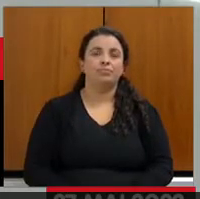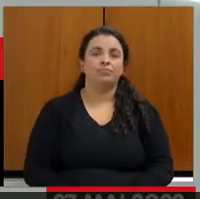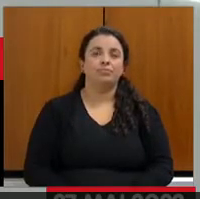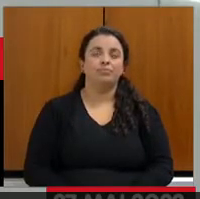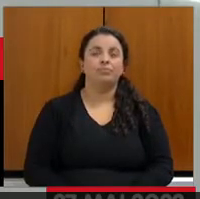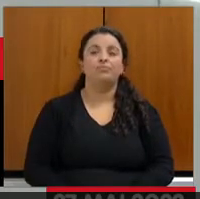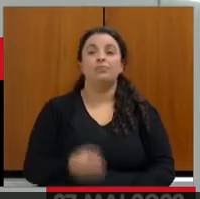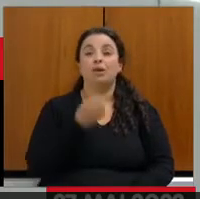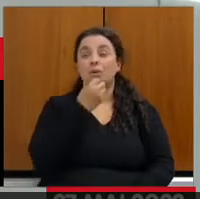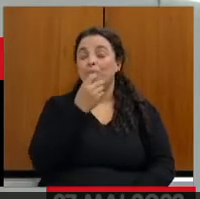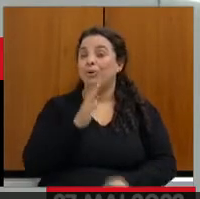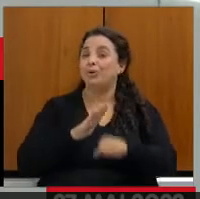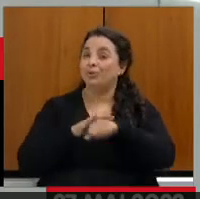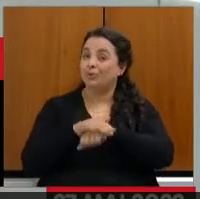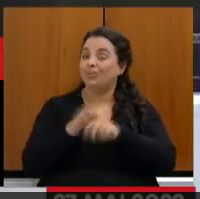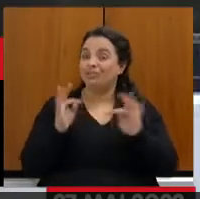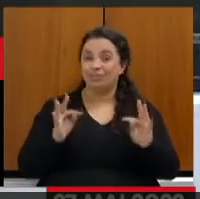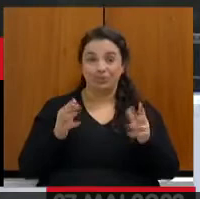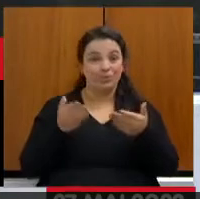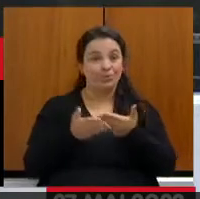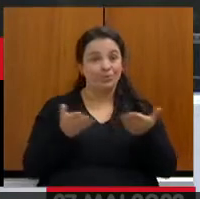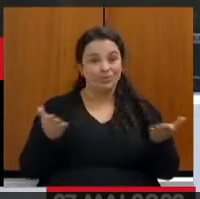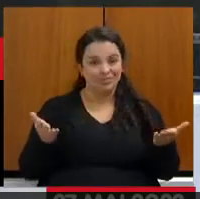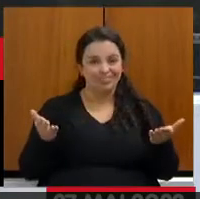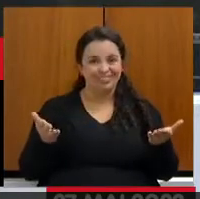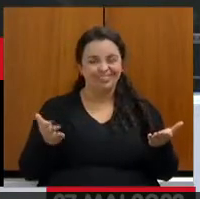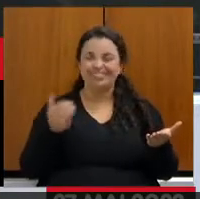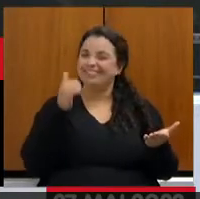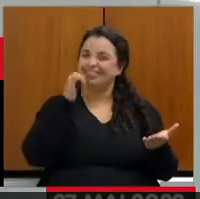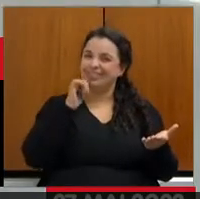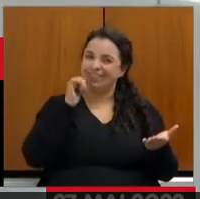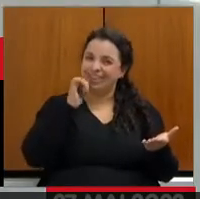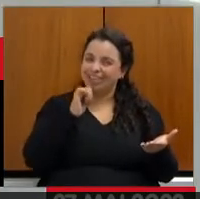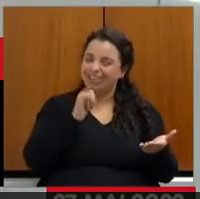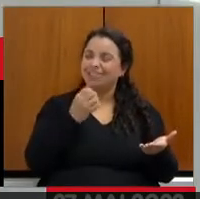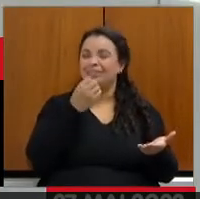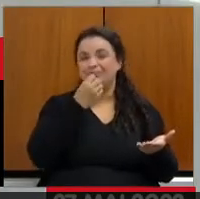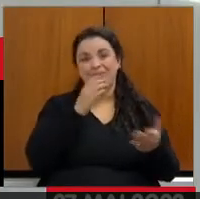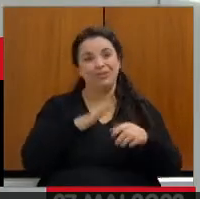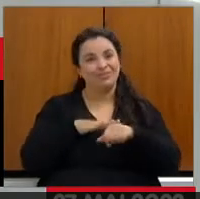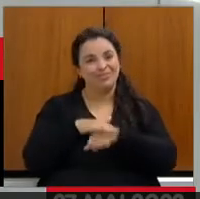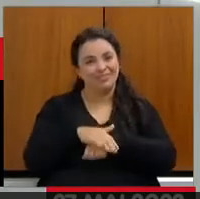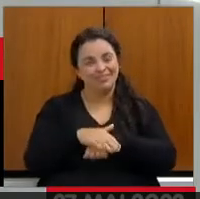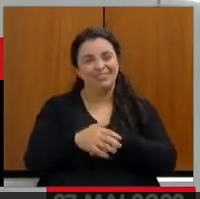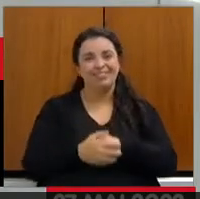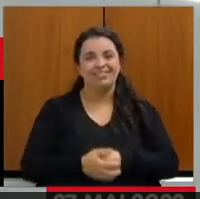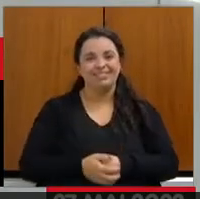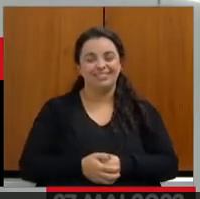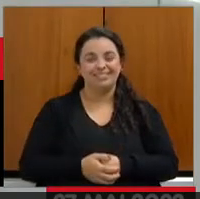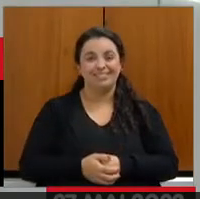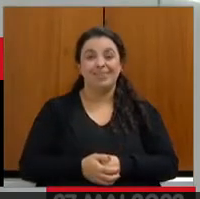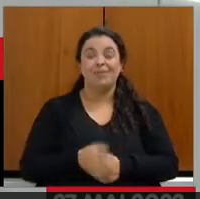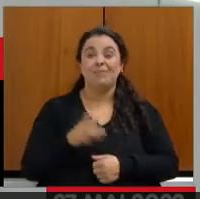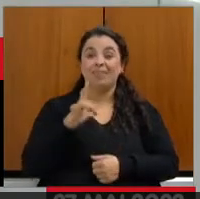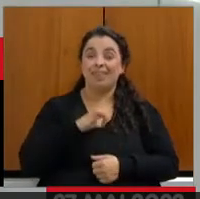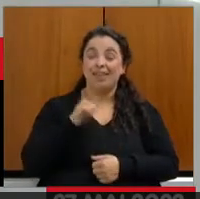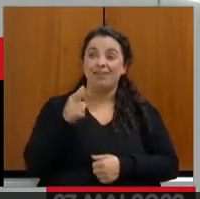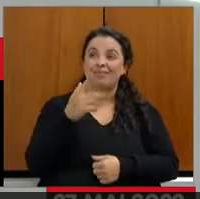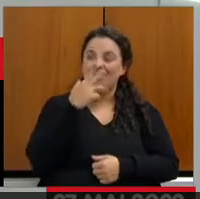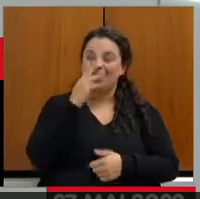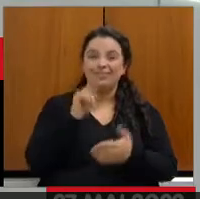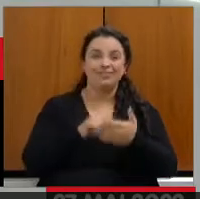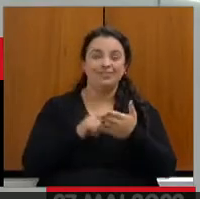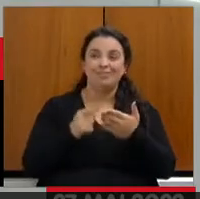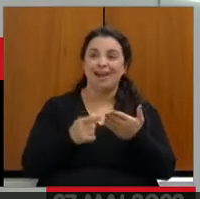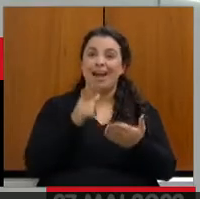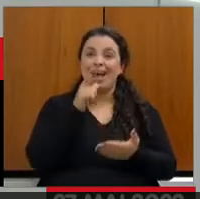Oi boa noite a todos e a todas Depois de beber dessa fonte de água viva